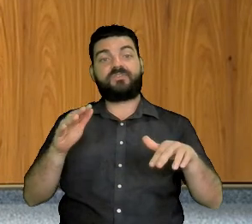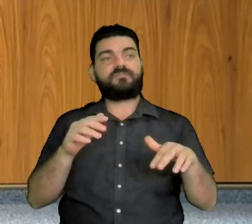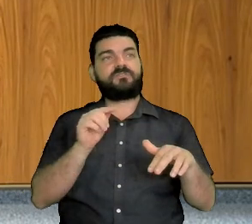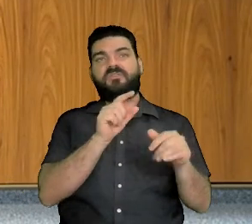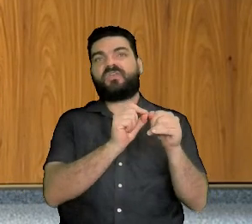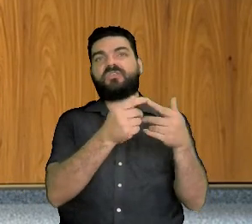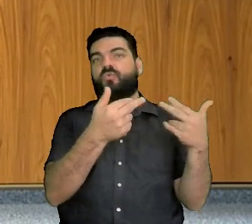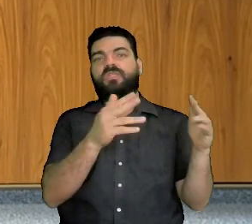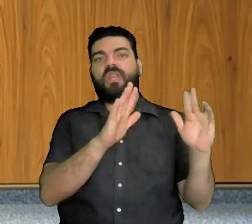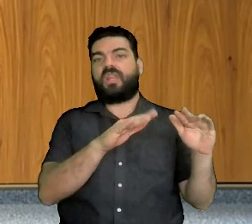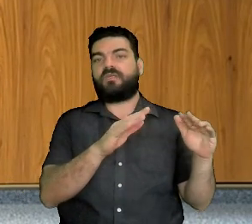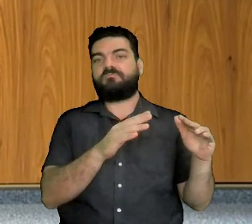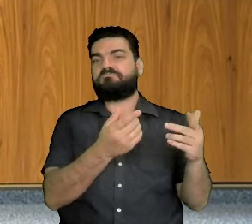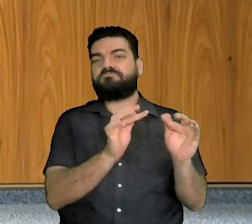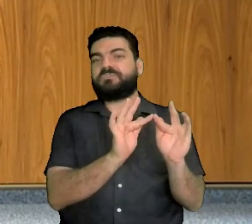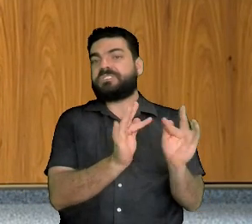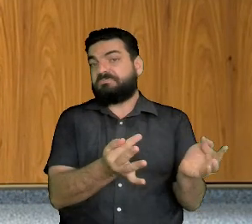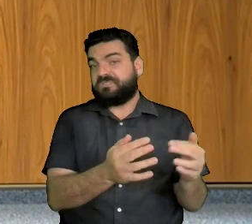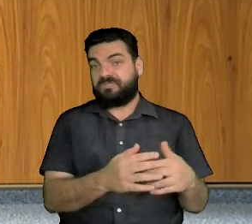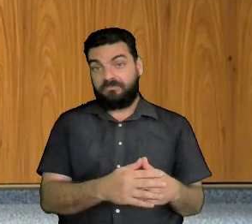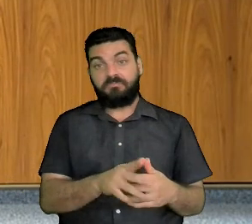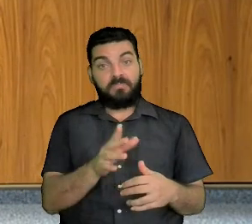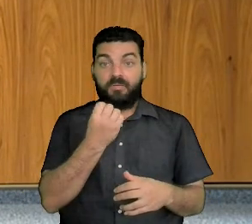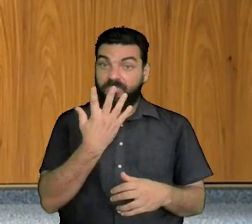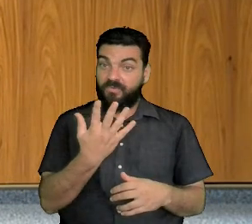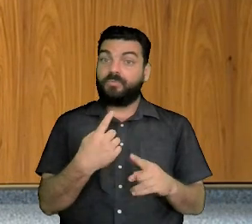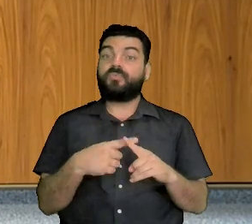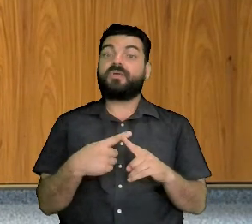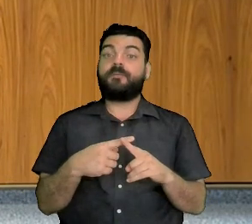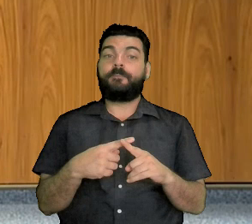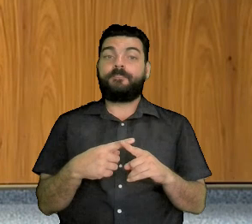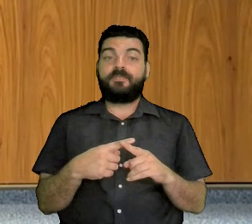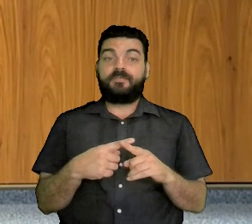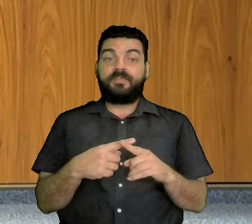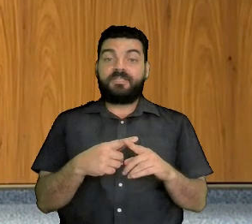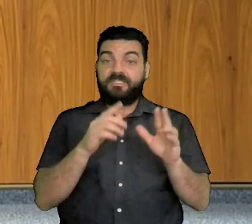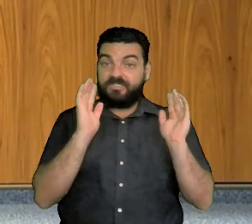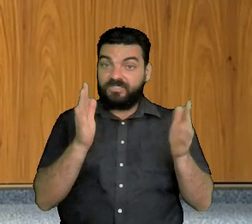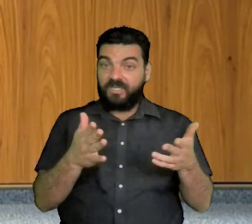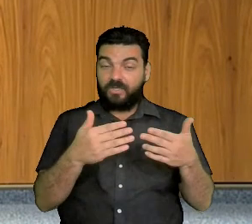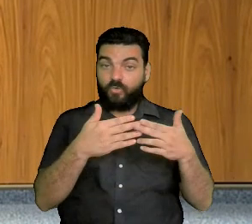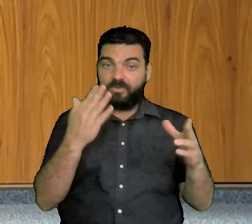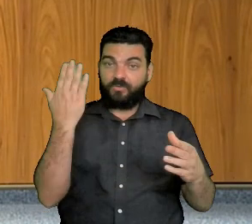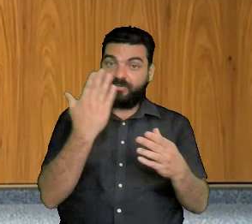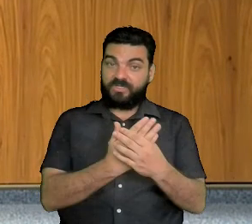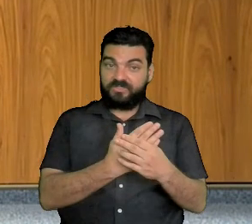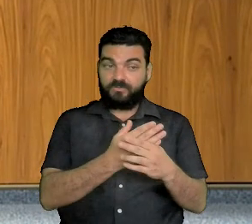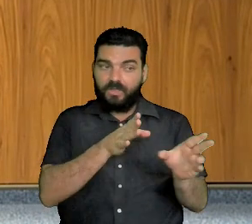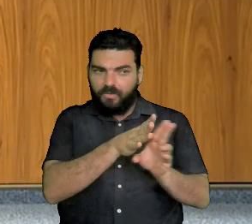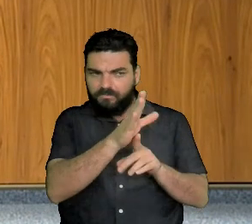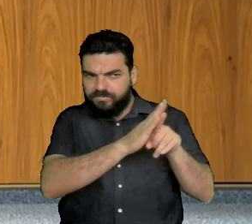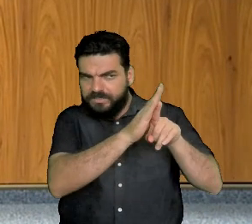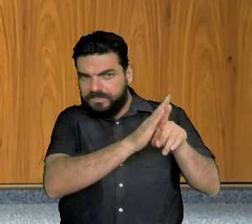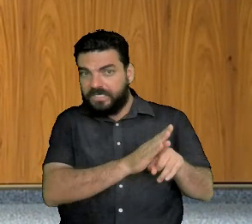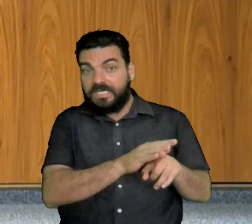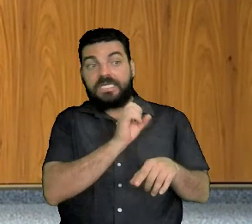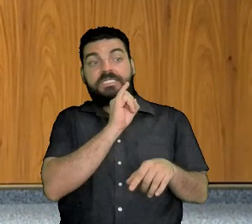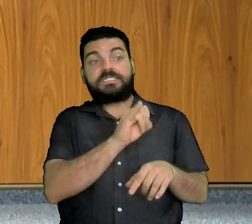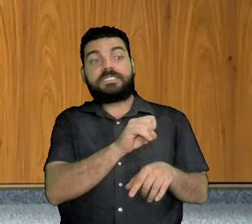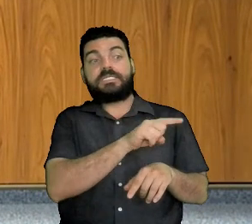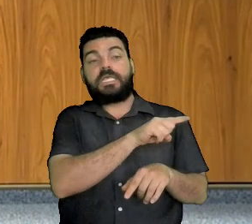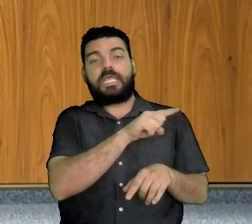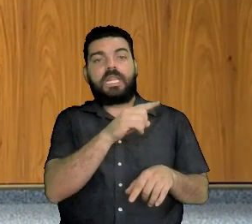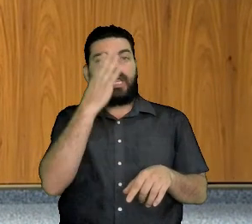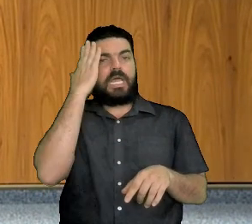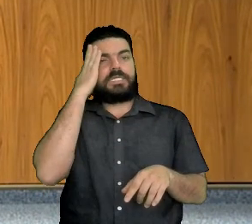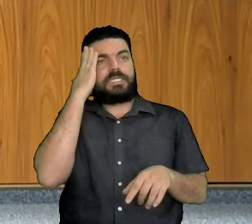de ilícitos leves. Isso é muito positivo, porque, instaurado o processo administrativo disciplinar, se o servidor entender,